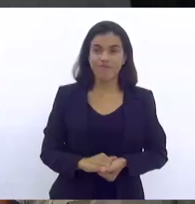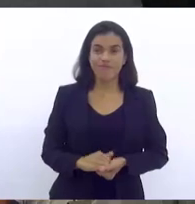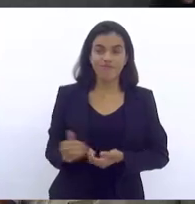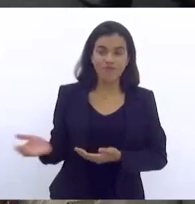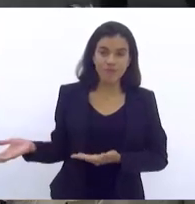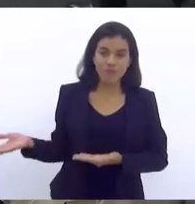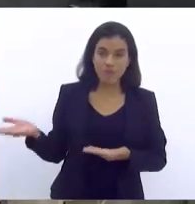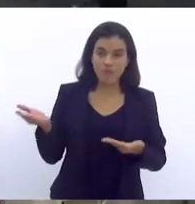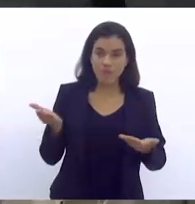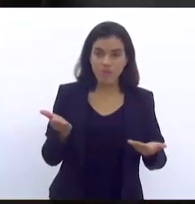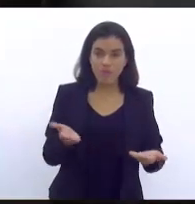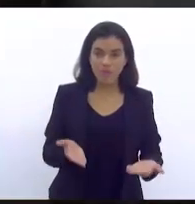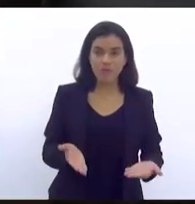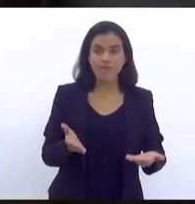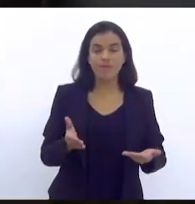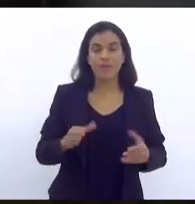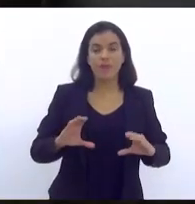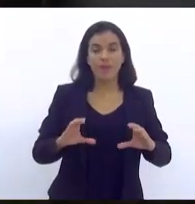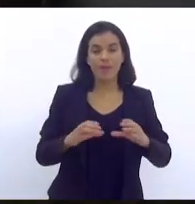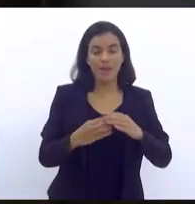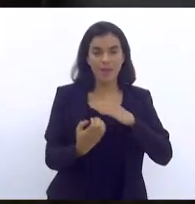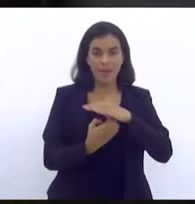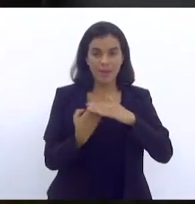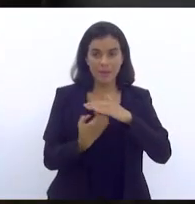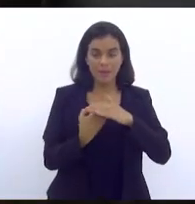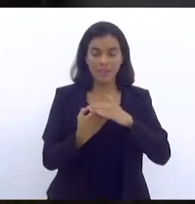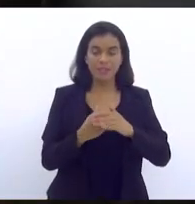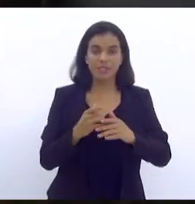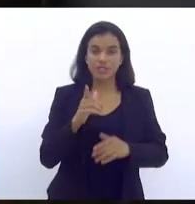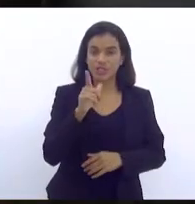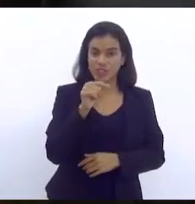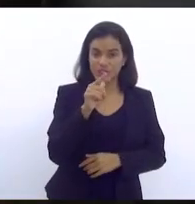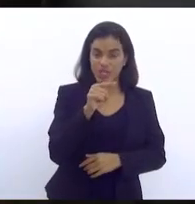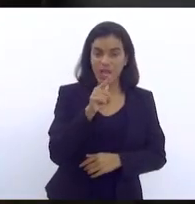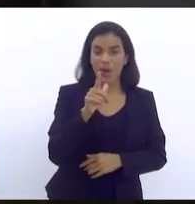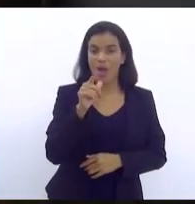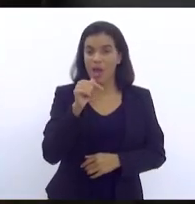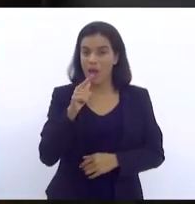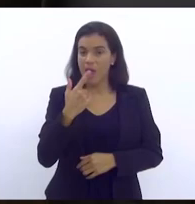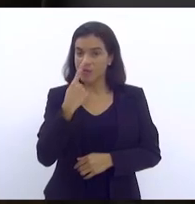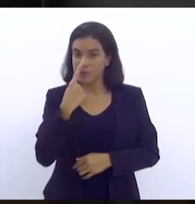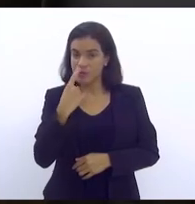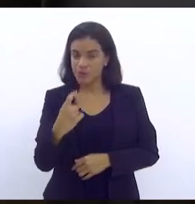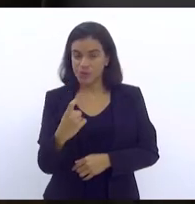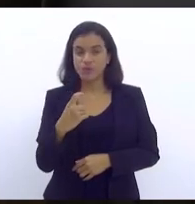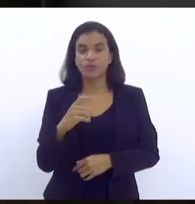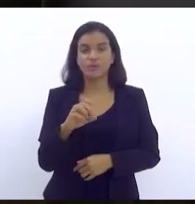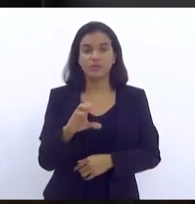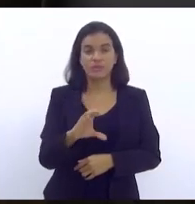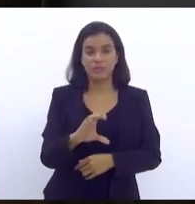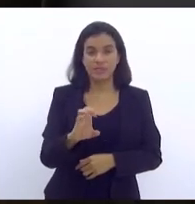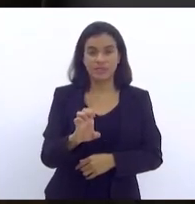chamo também pela companhia Estadual de águas e esgoto da Sedai Agnaldo balon